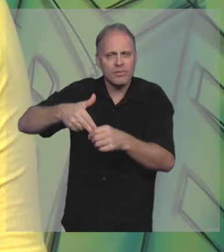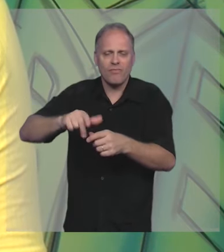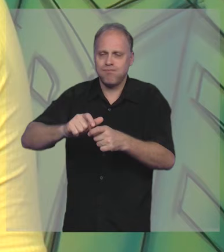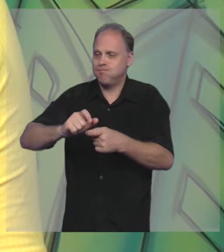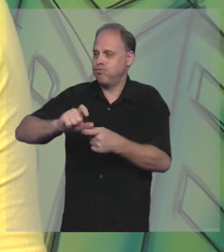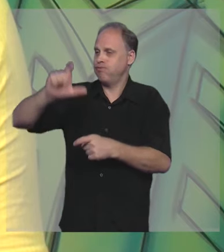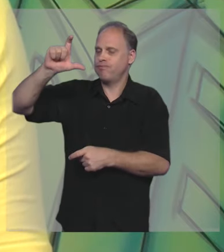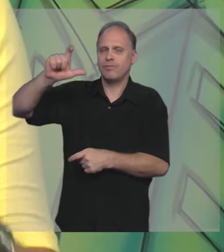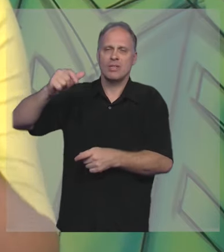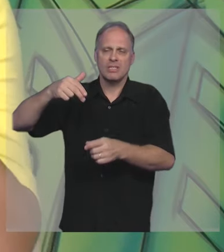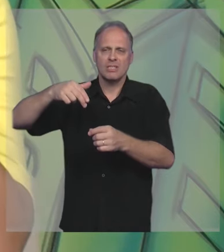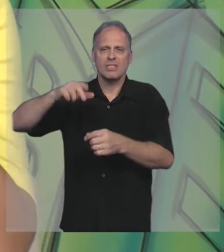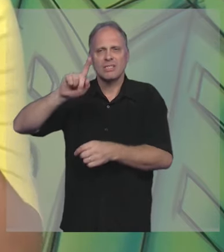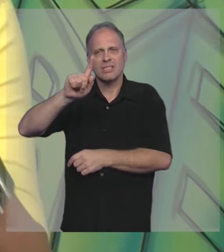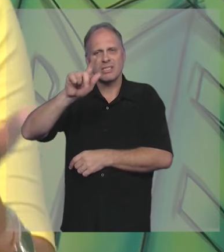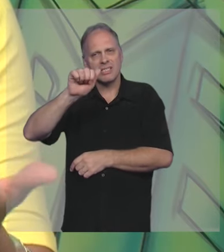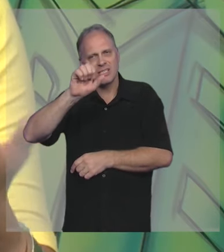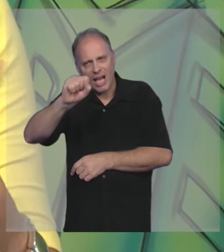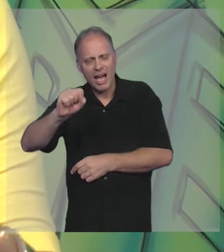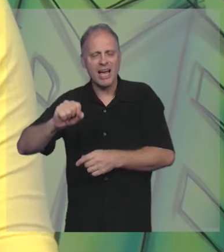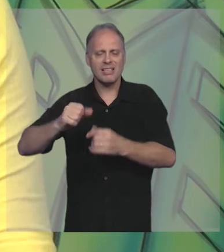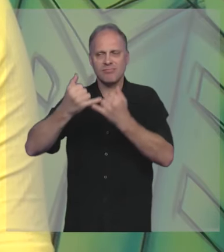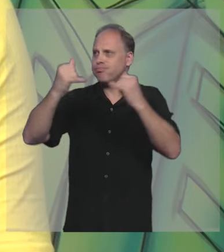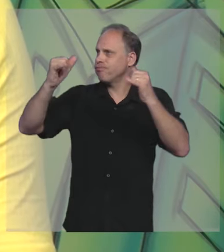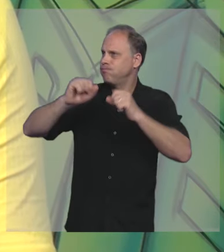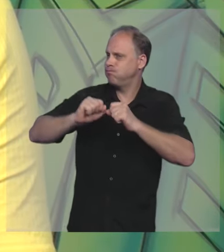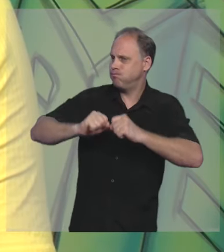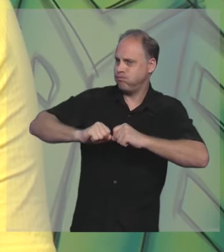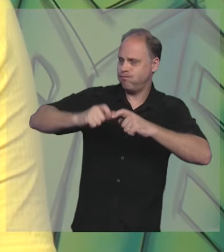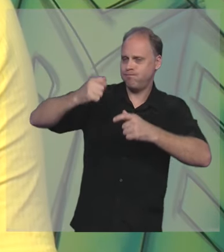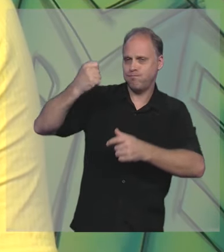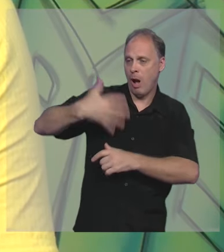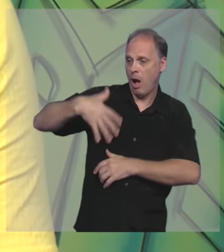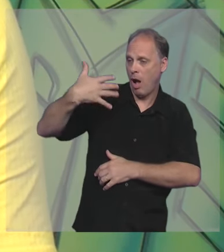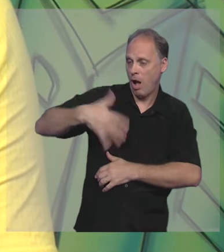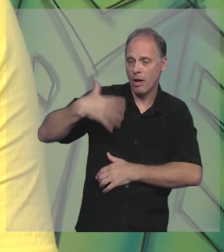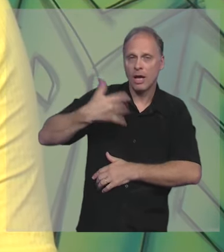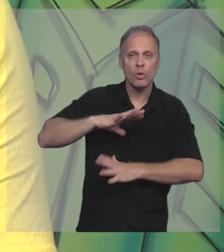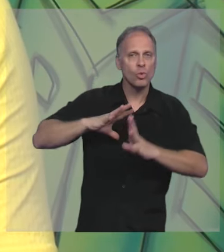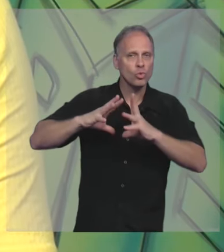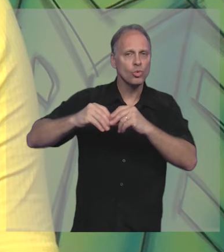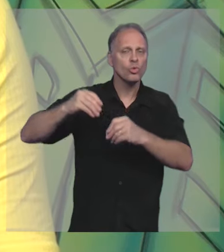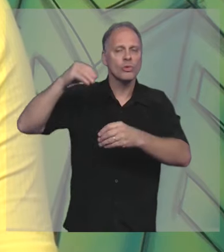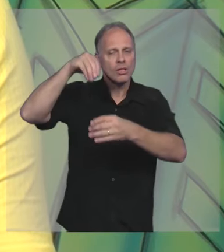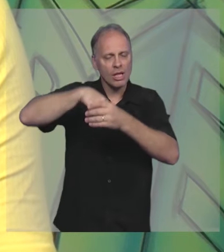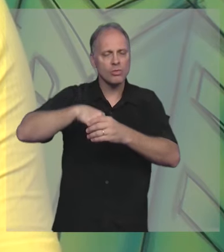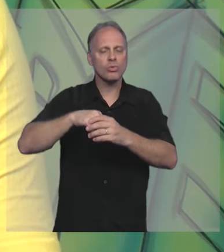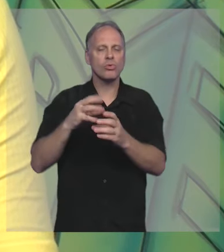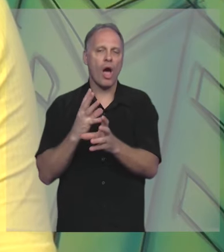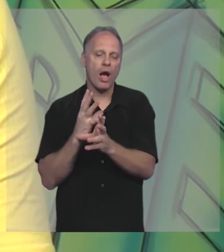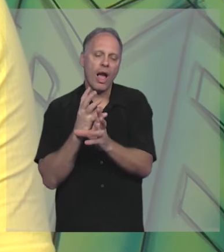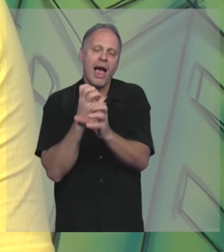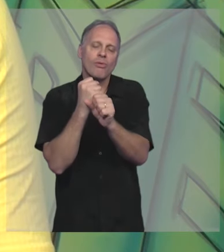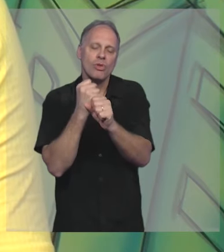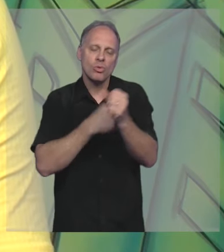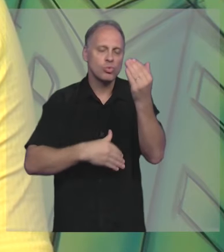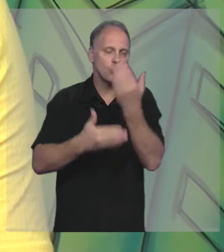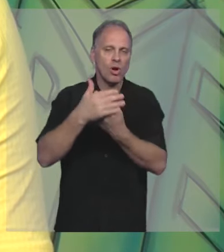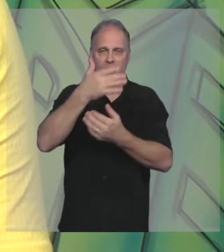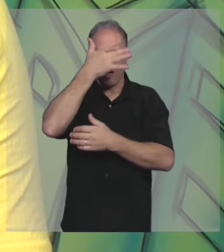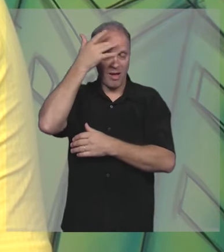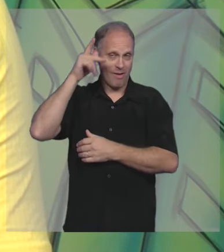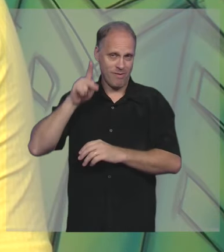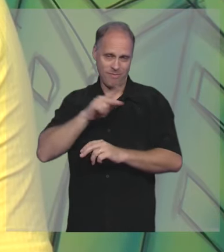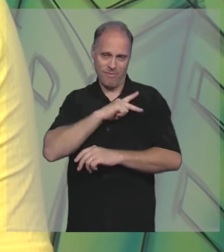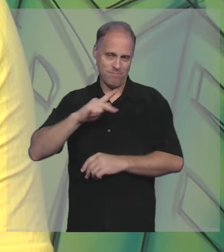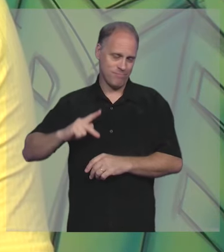combustível, gás, energia, e isso tudo acaba entrando na conta, né, de todo o consumidor, de todo o nosso contribuinte.